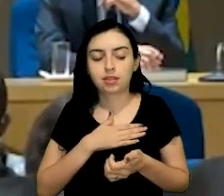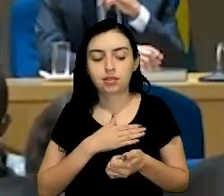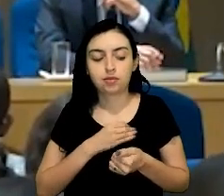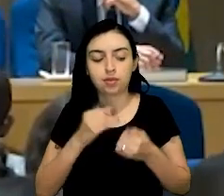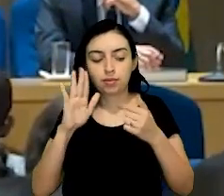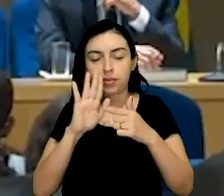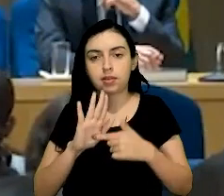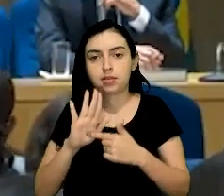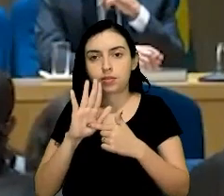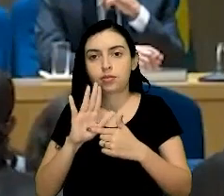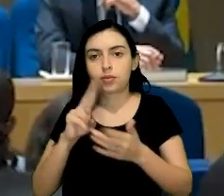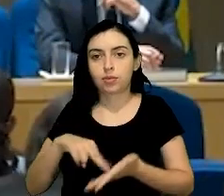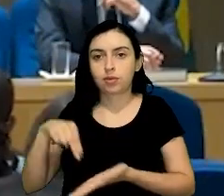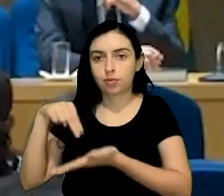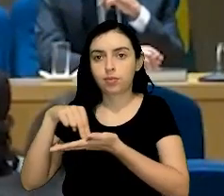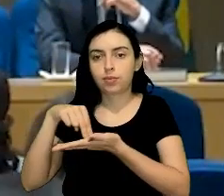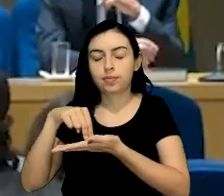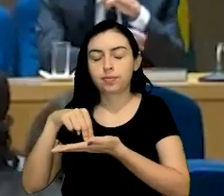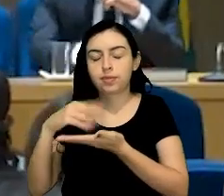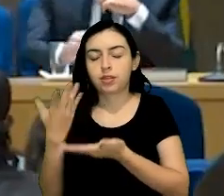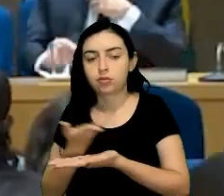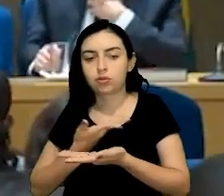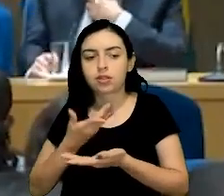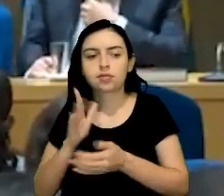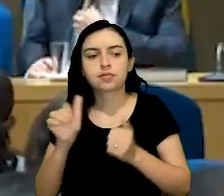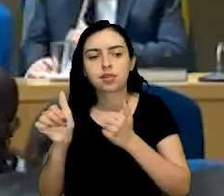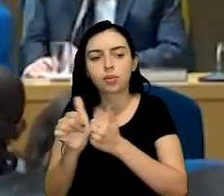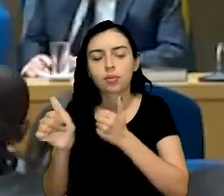em pé para a gente ir acompanhando.